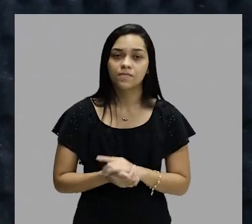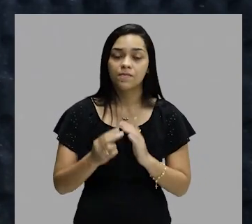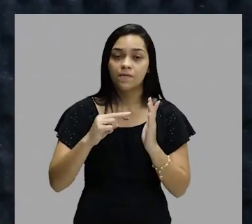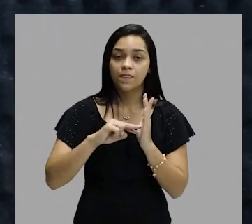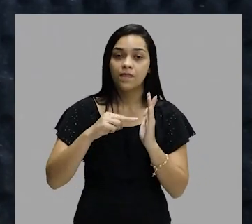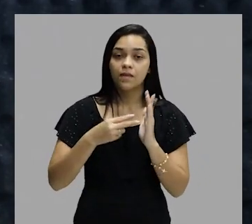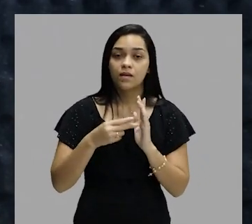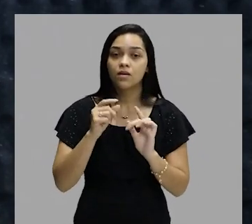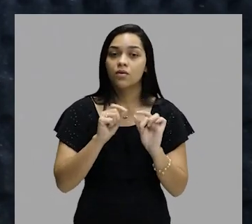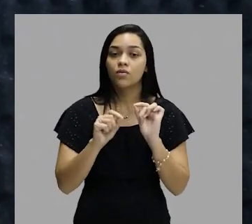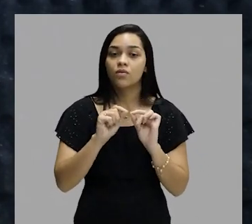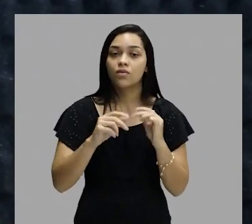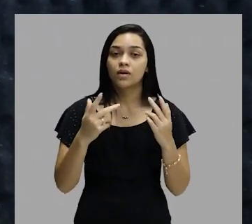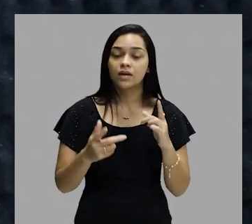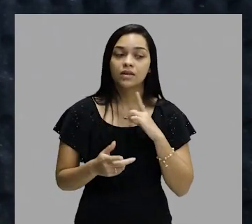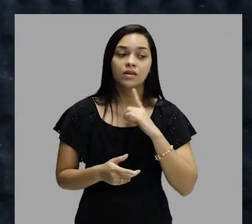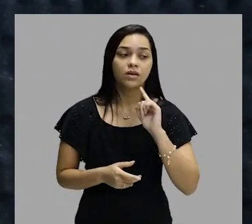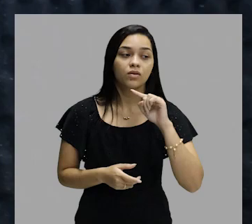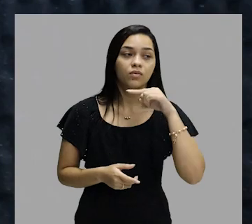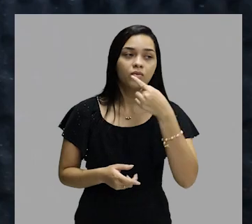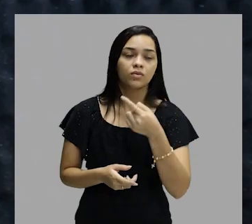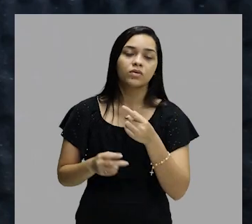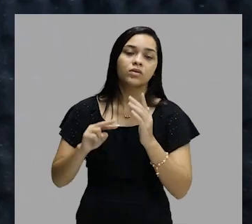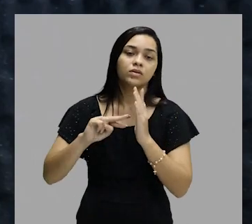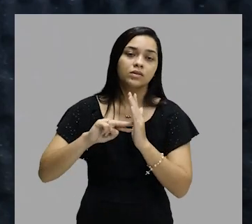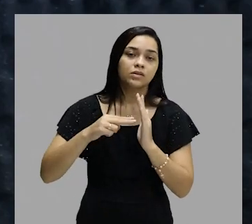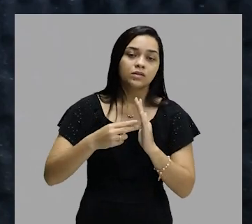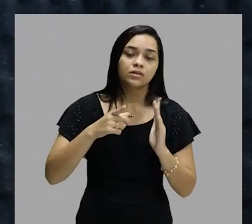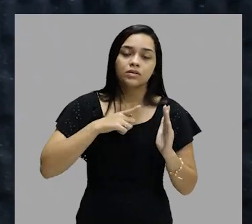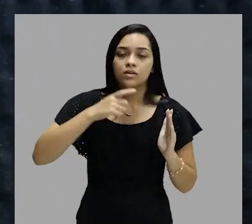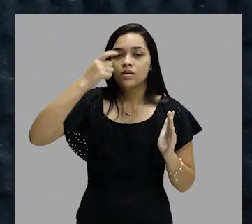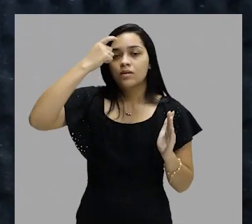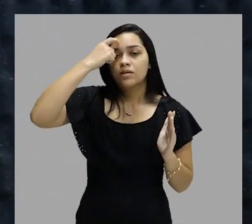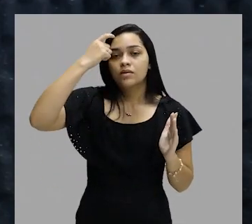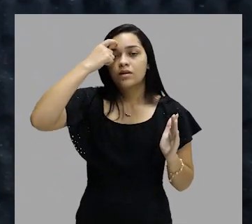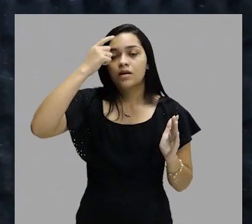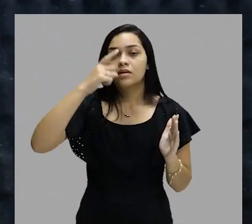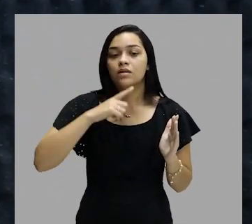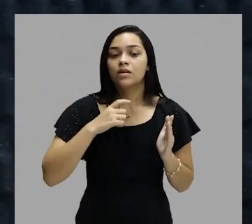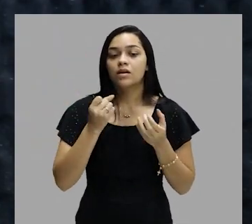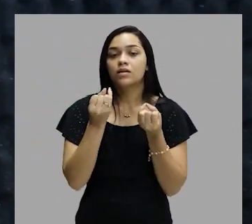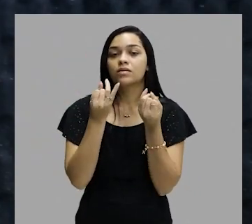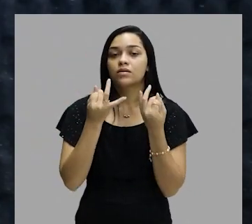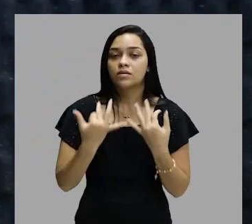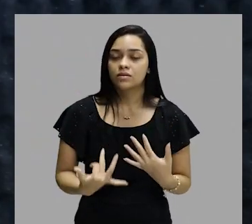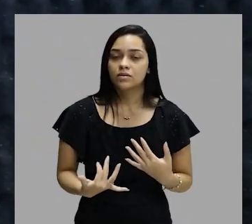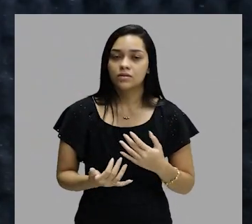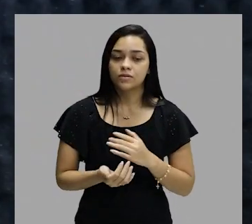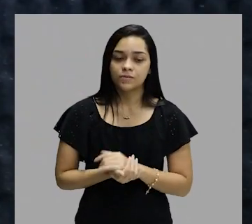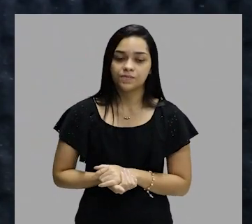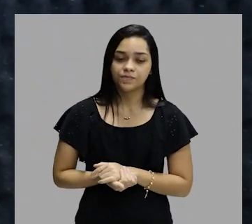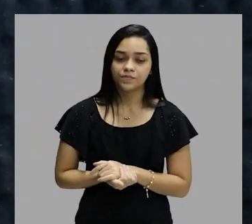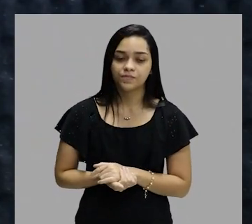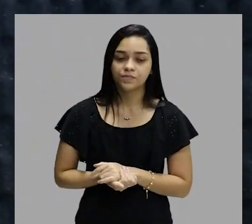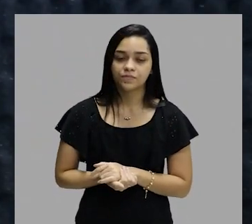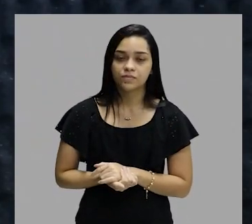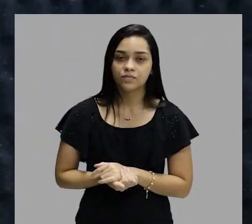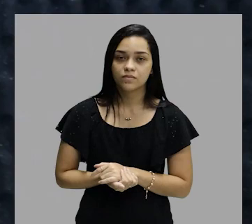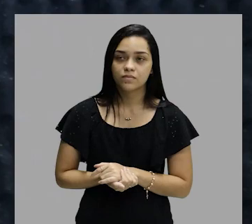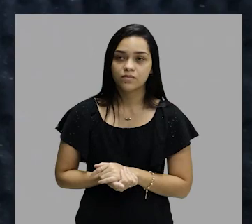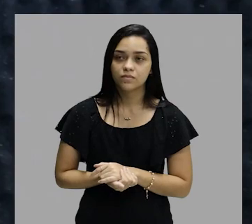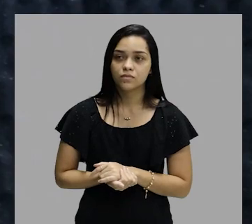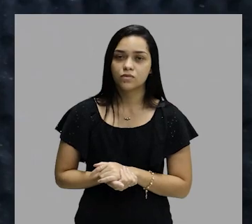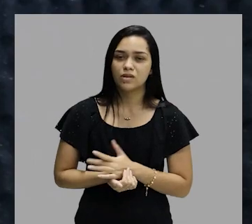Miserable significa, tem um outro sentido. Ele dá uma ideia, aqui tem a explicação. Ó. Miserable is not poor, não